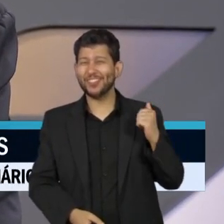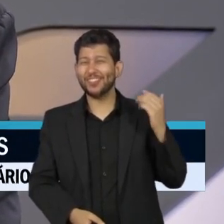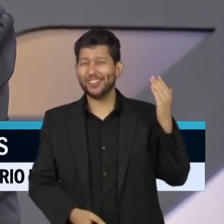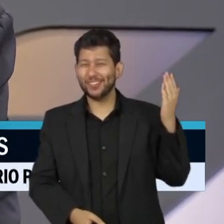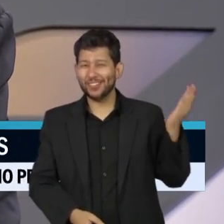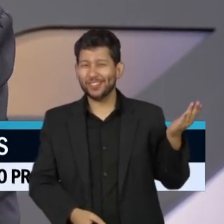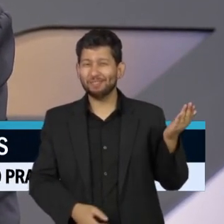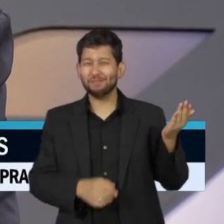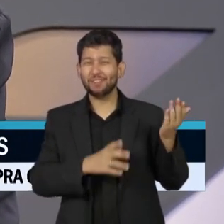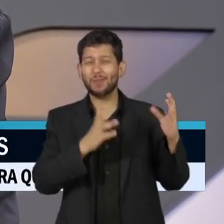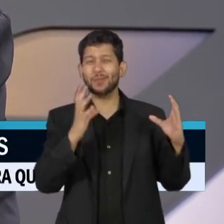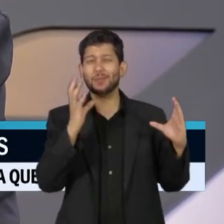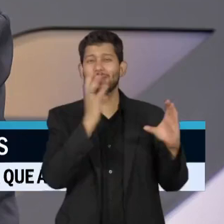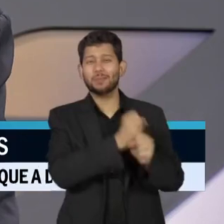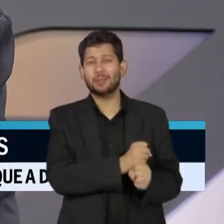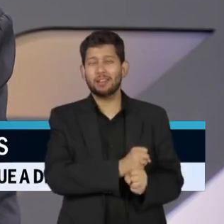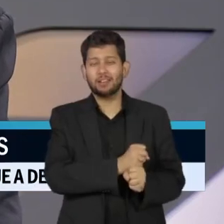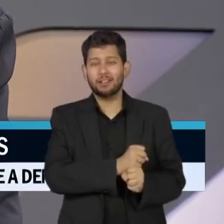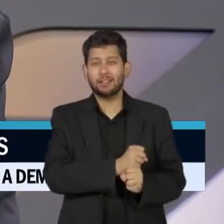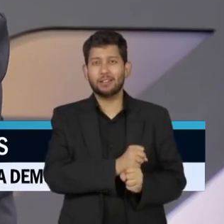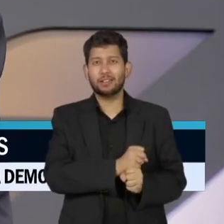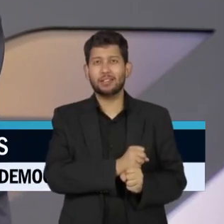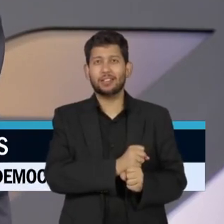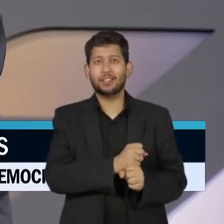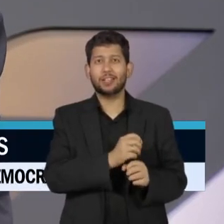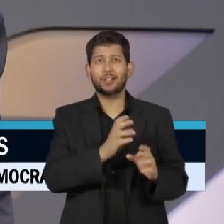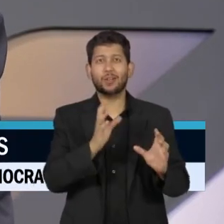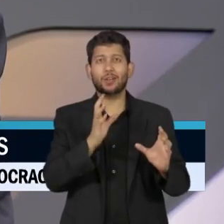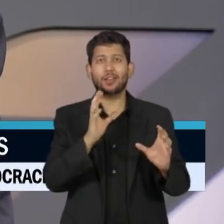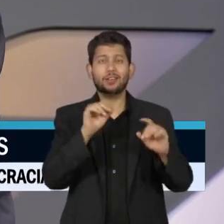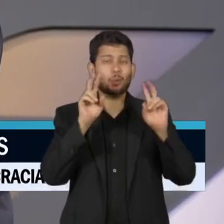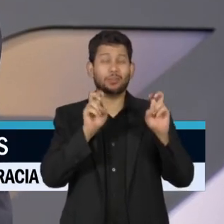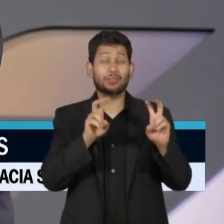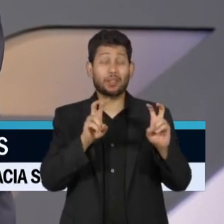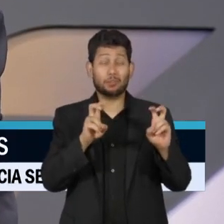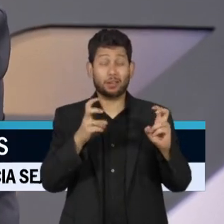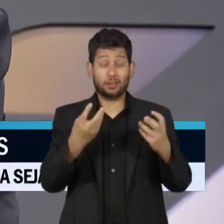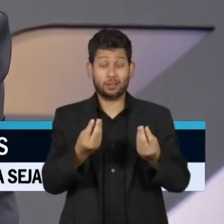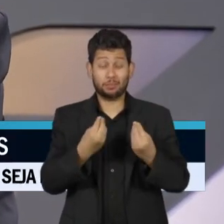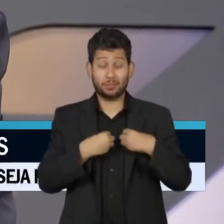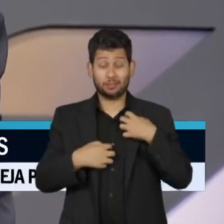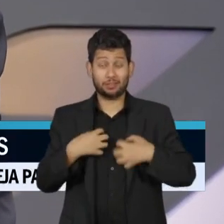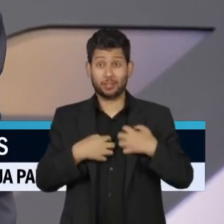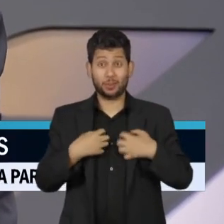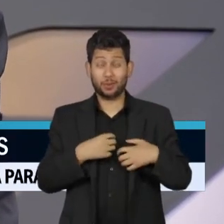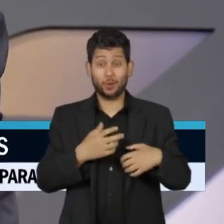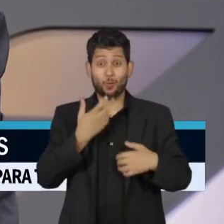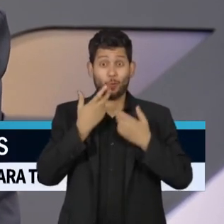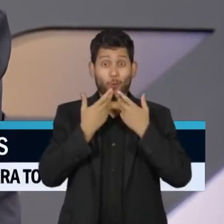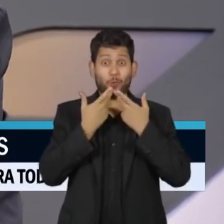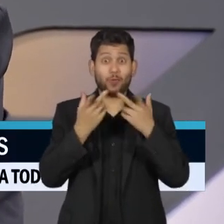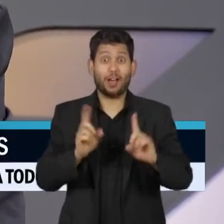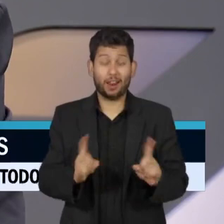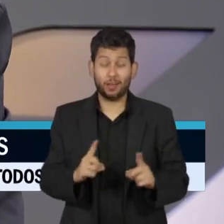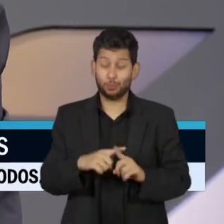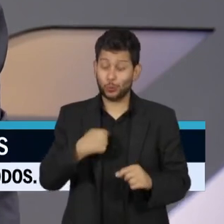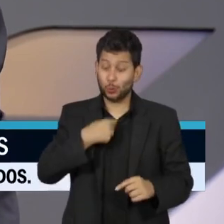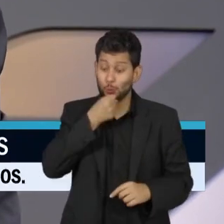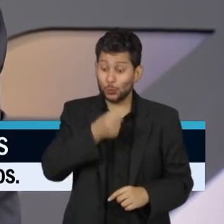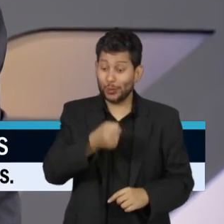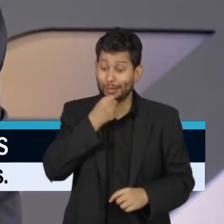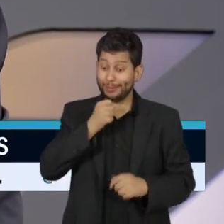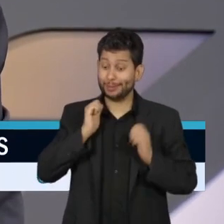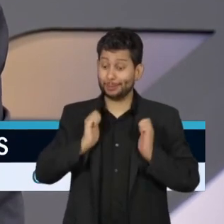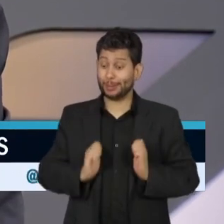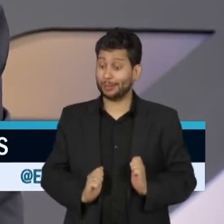de completar. Eu vou acabar, Karen. Esse é um assunto que me deixa tranquilo. Então, eu vou parar aqui a bem do bom jornalismo e